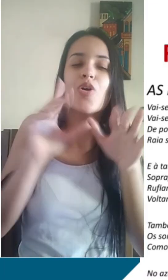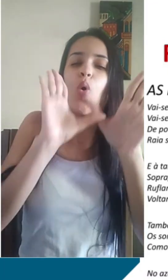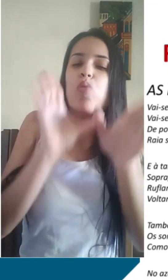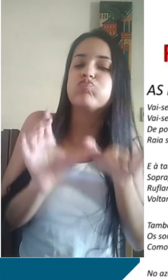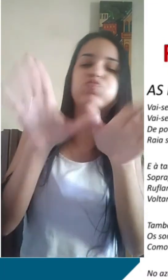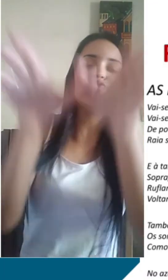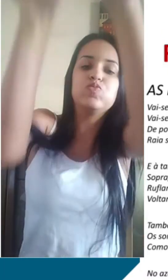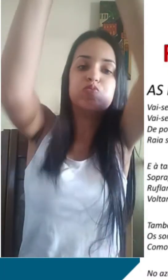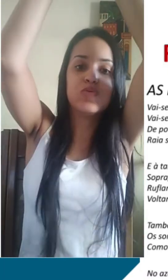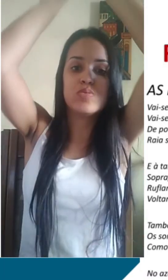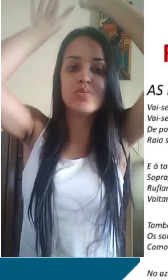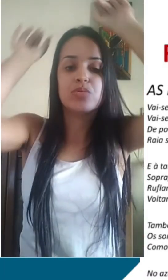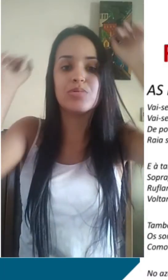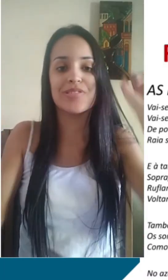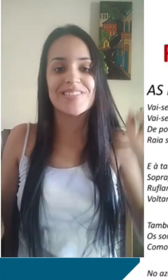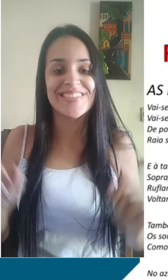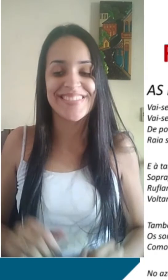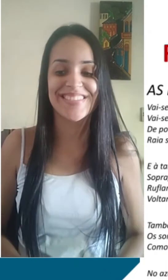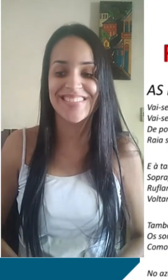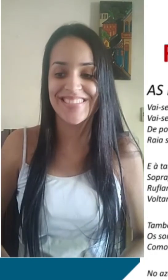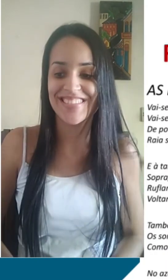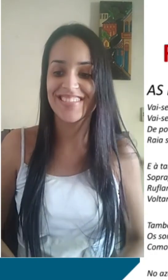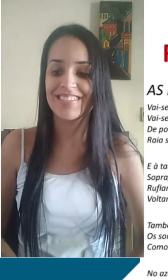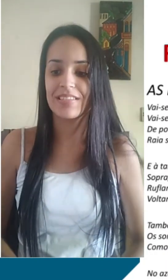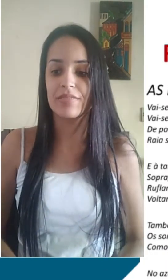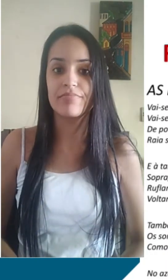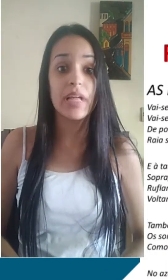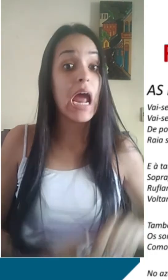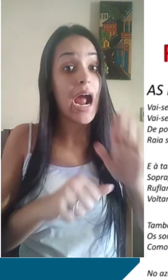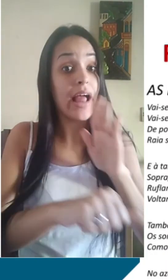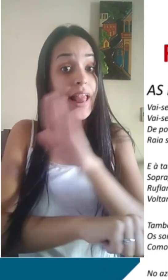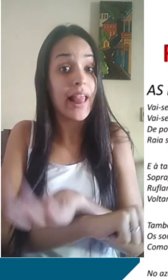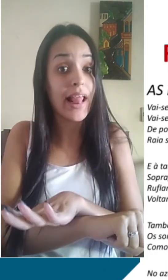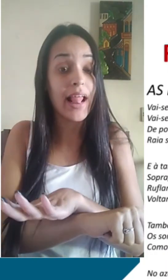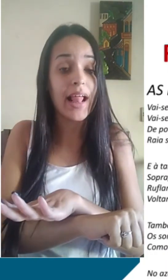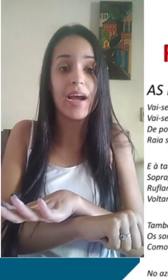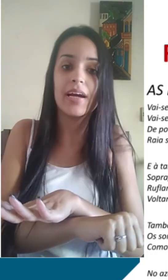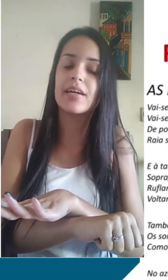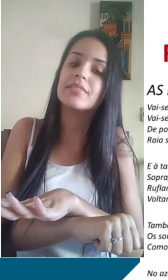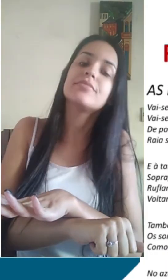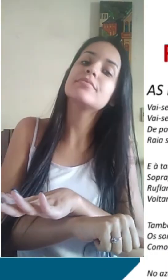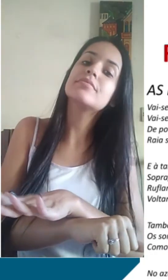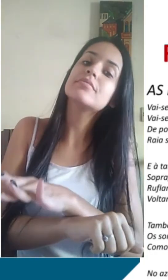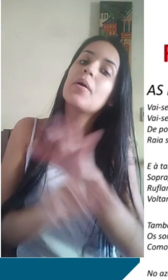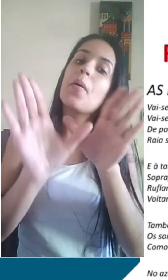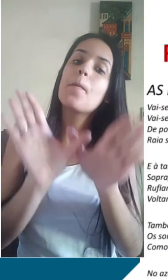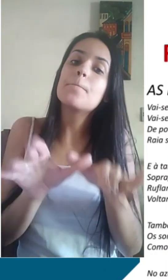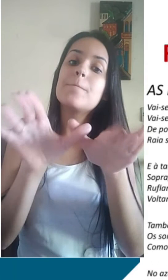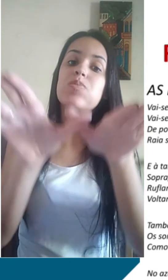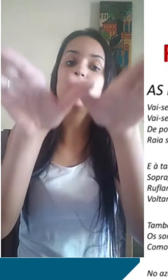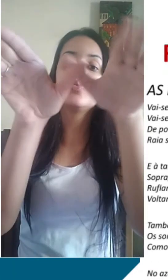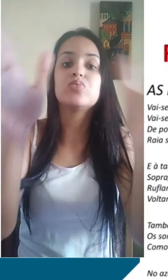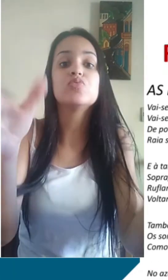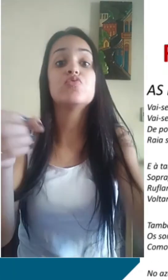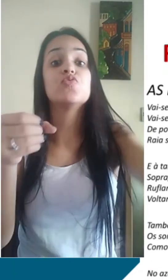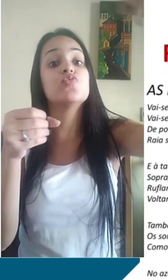fresca a madrugada. E à tarde, quando a rígida nortada sopra, aos pombais de novo